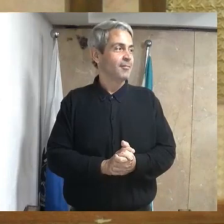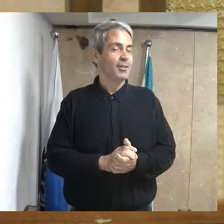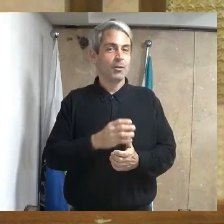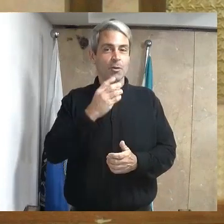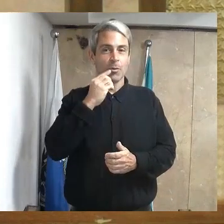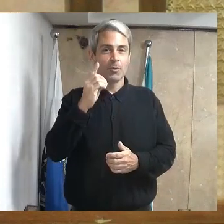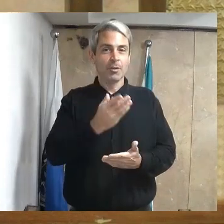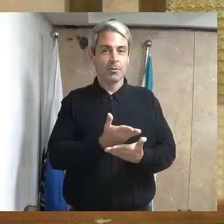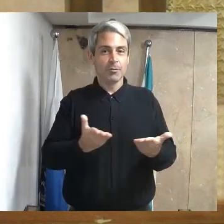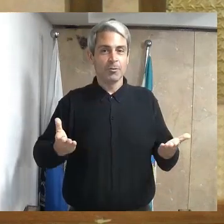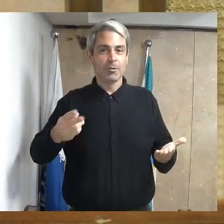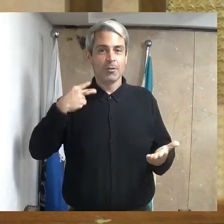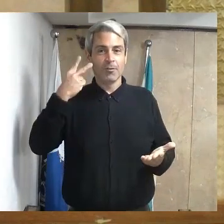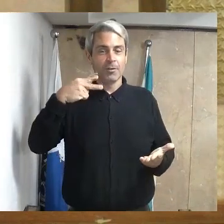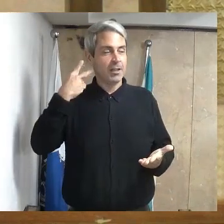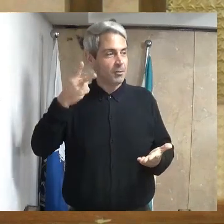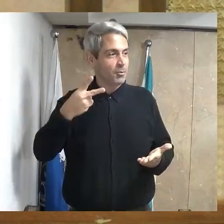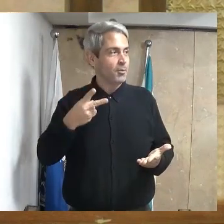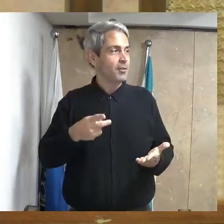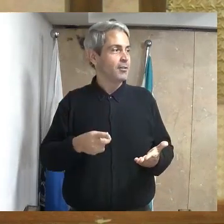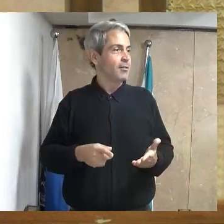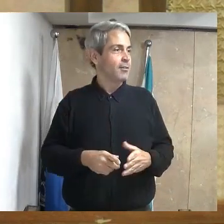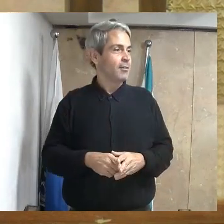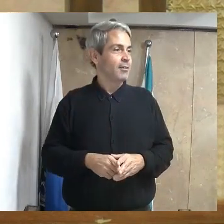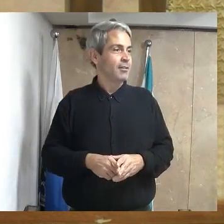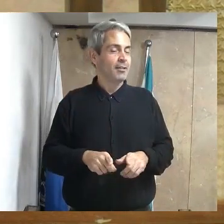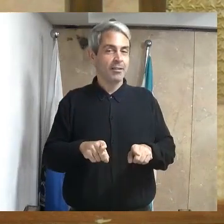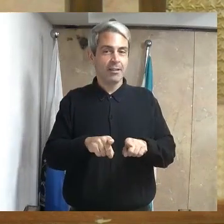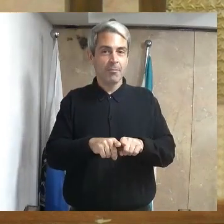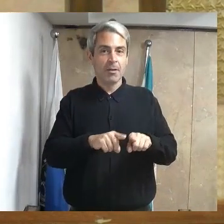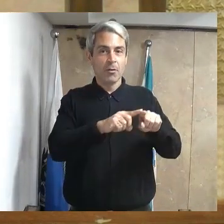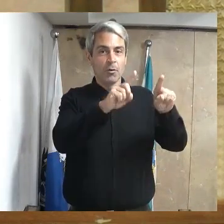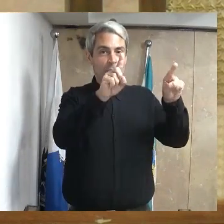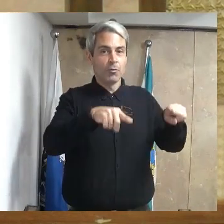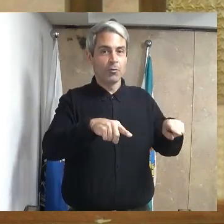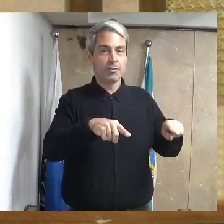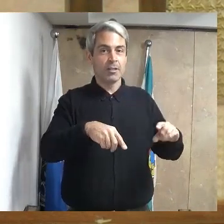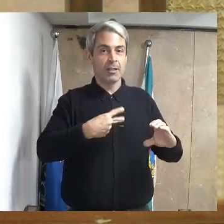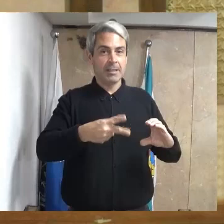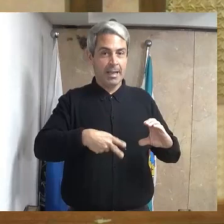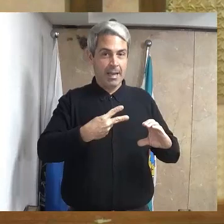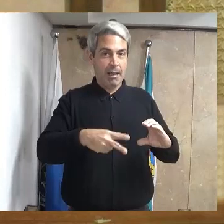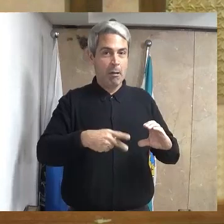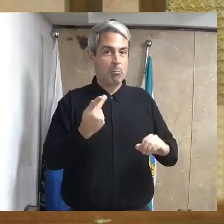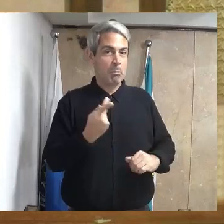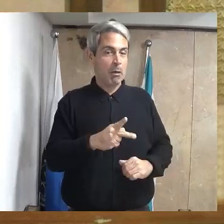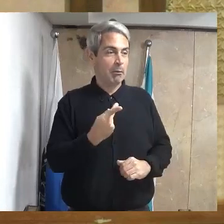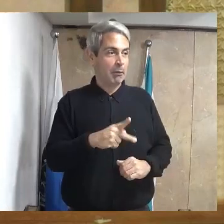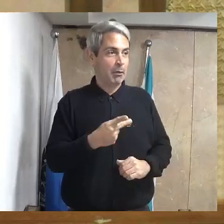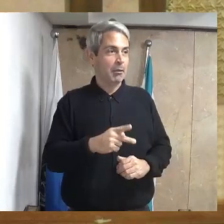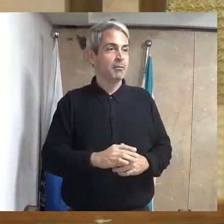Bom dia a todos, vereadores, aos funcionários dessa casa.